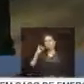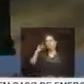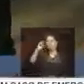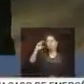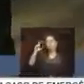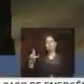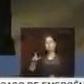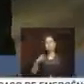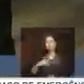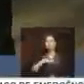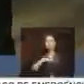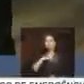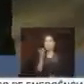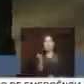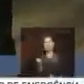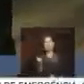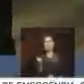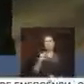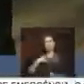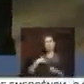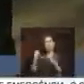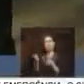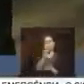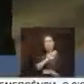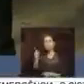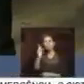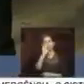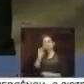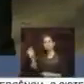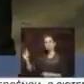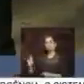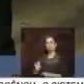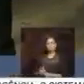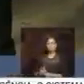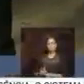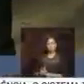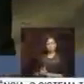vou dar os nomes. Se eu quero, eu dou inteiro. Não.